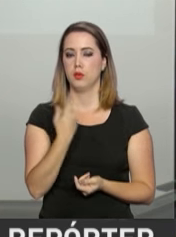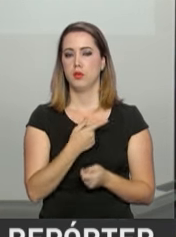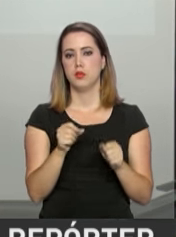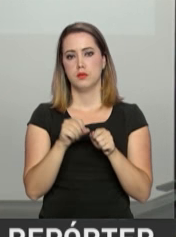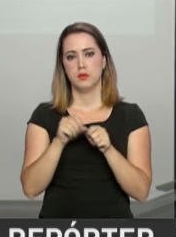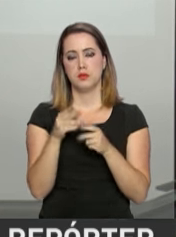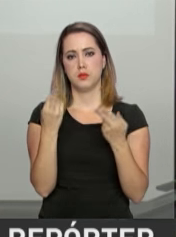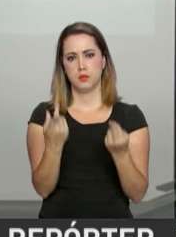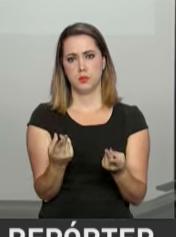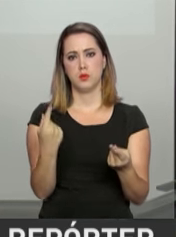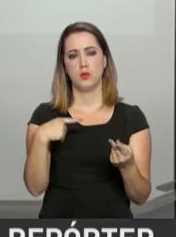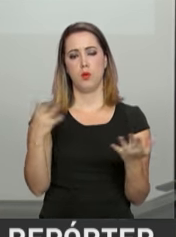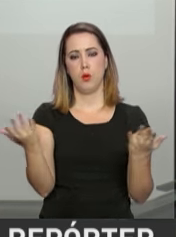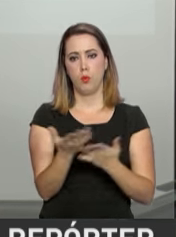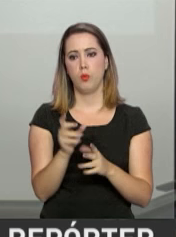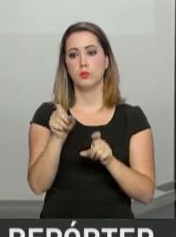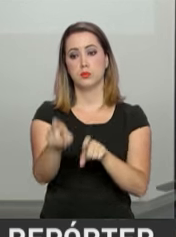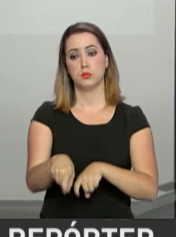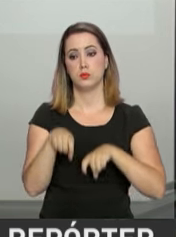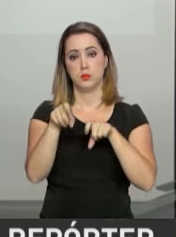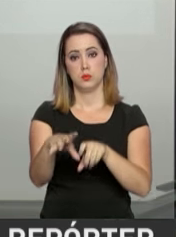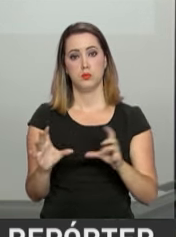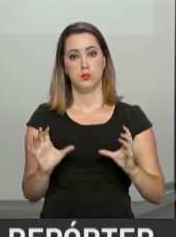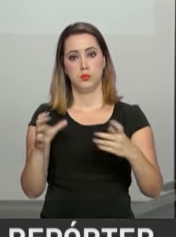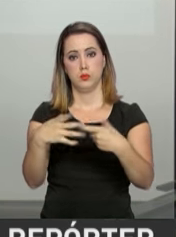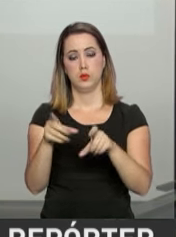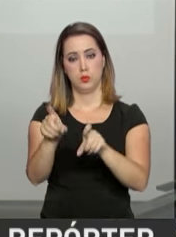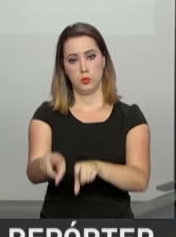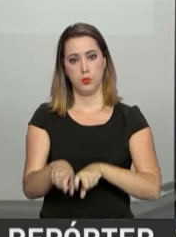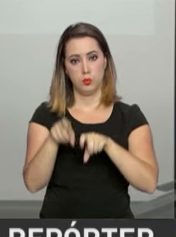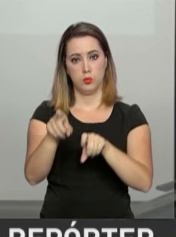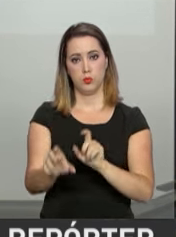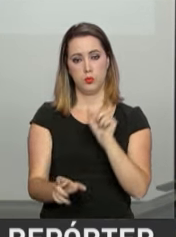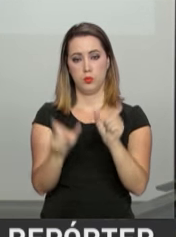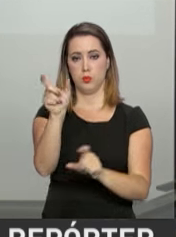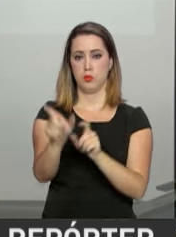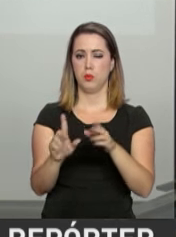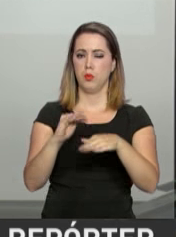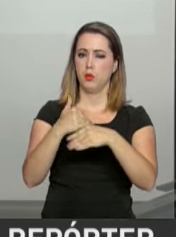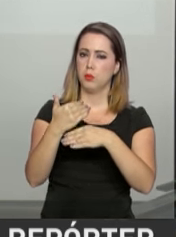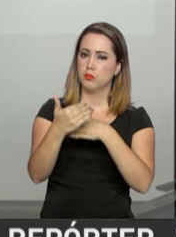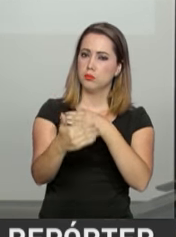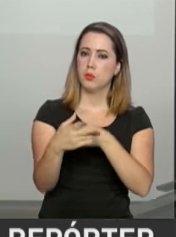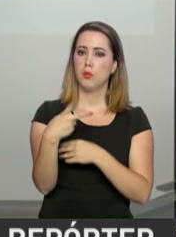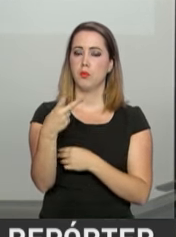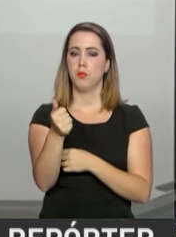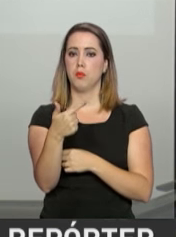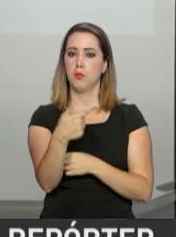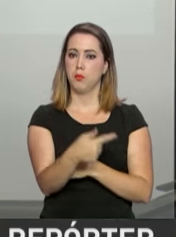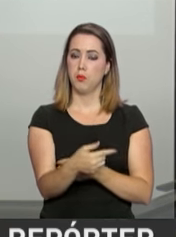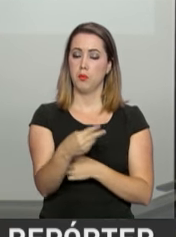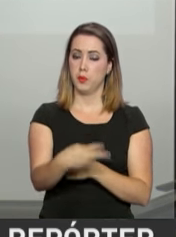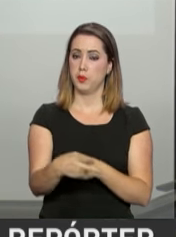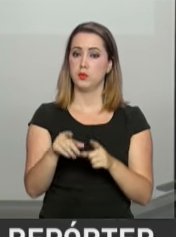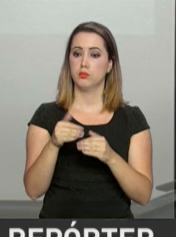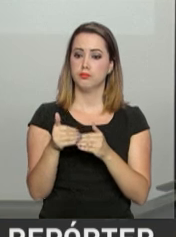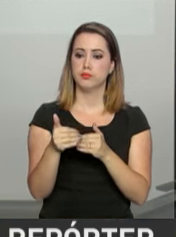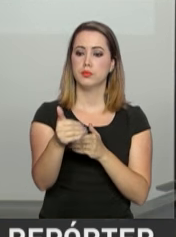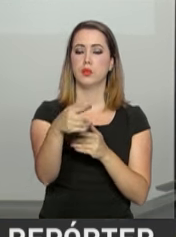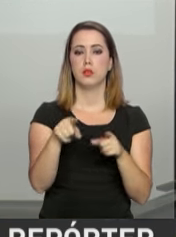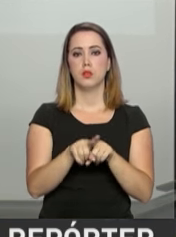fizemos hoje para os agricultores tentaremos fazer mais de 2012 para frente e faremos o que for possível